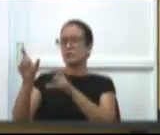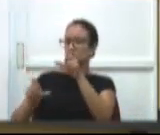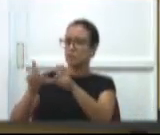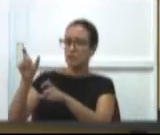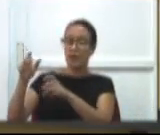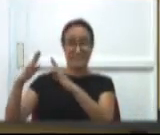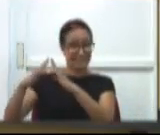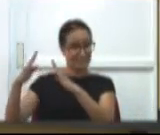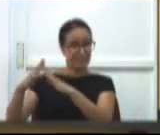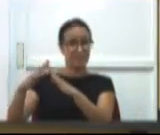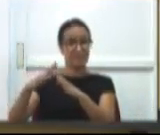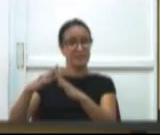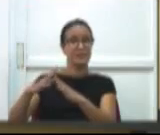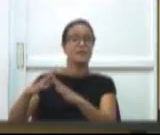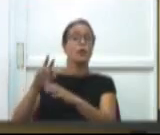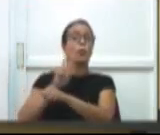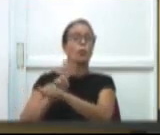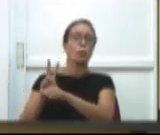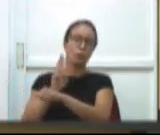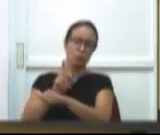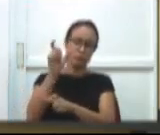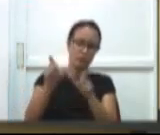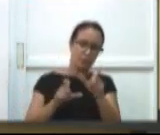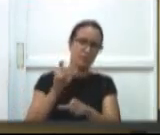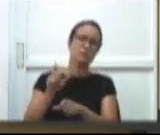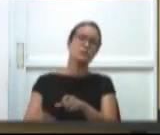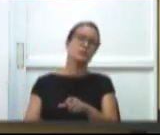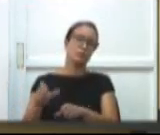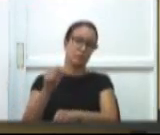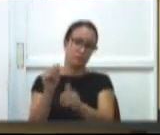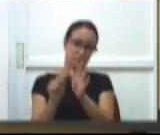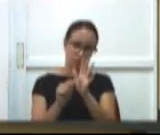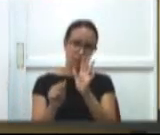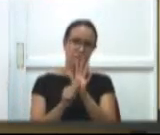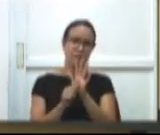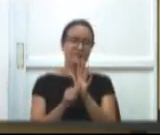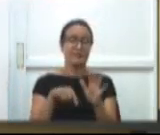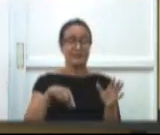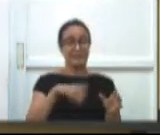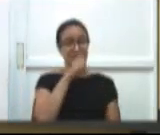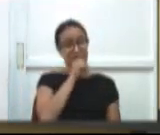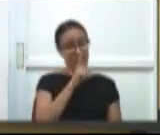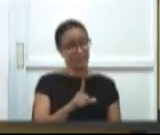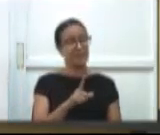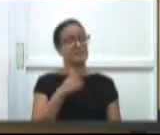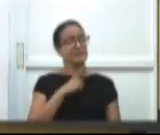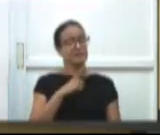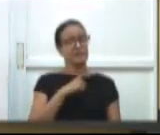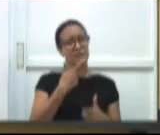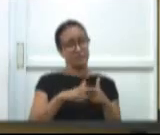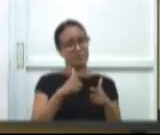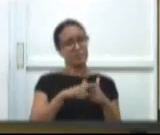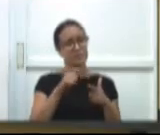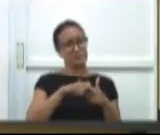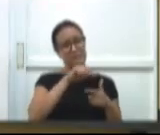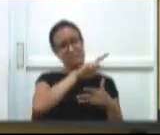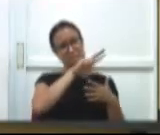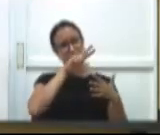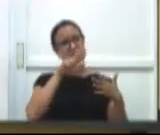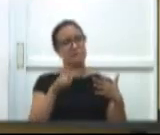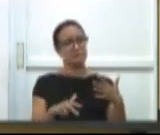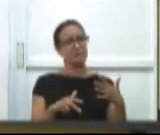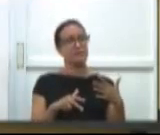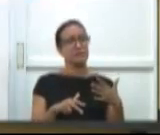tem a cidade vem passando por muitos problemas, né? Então, volto a olhar para que tem algumas